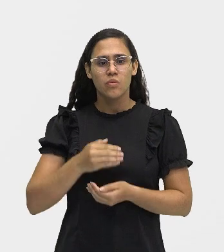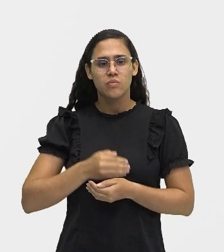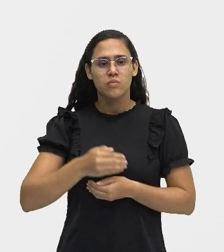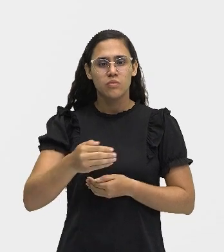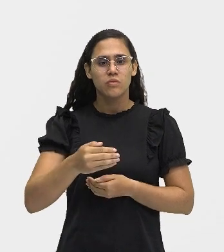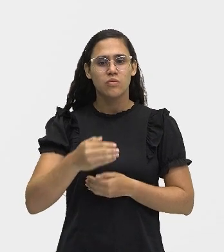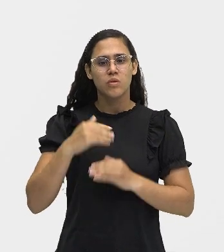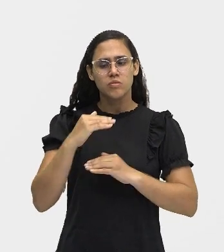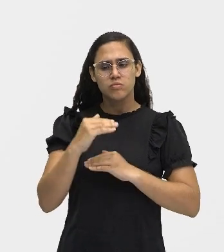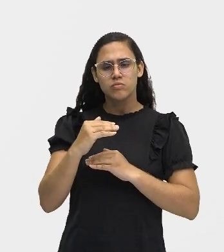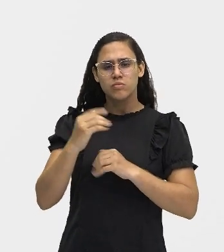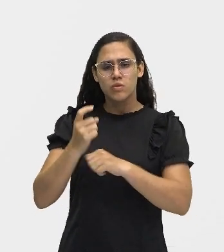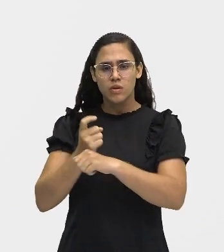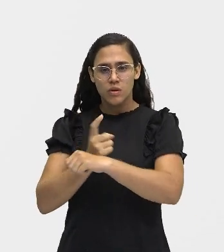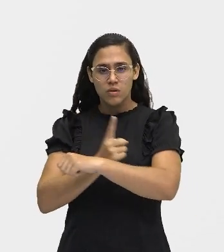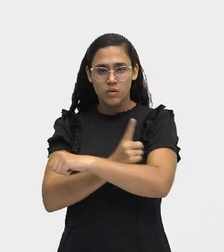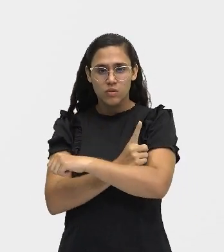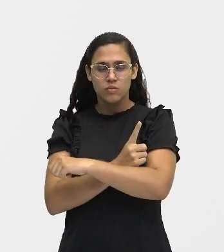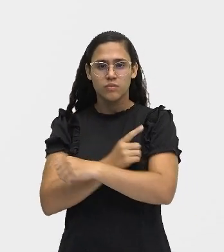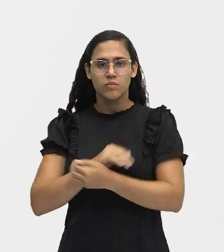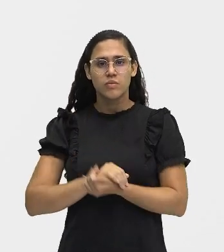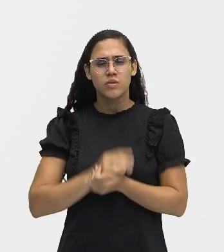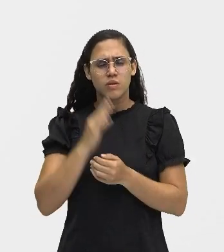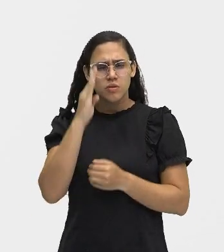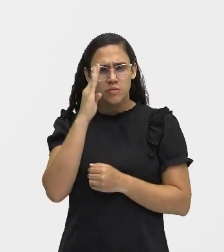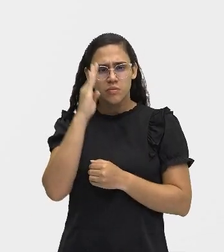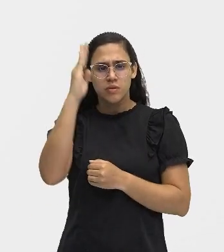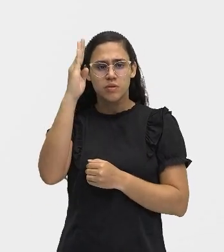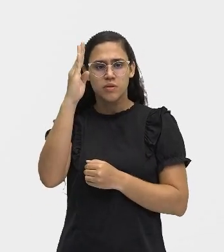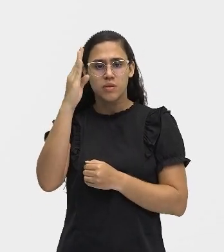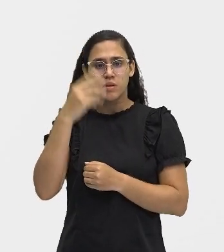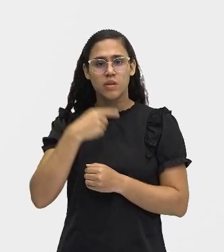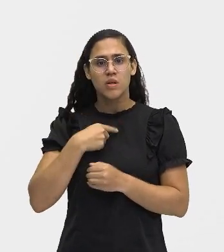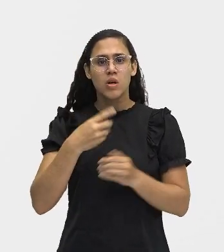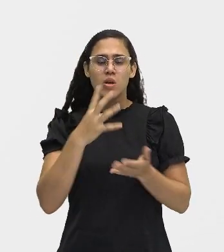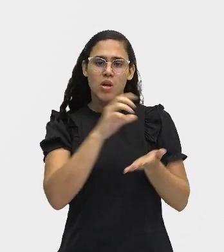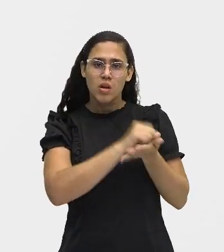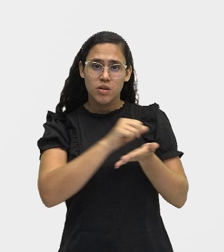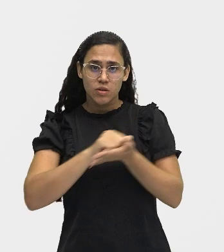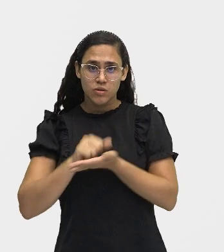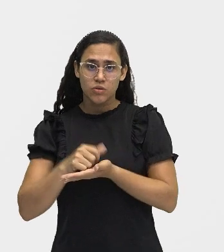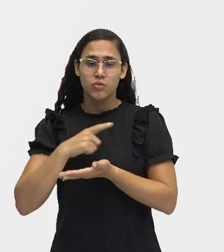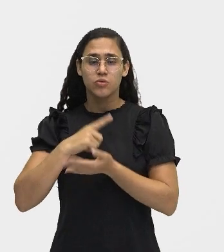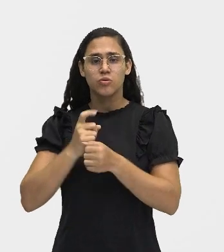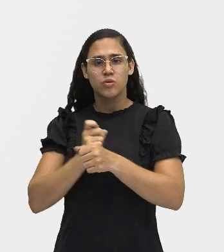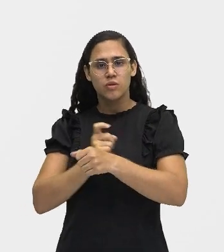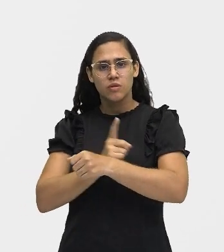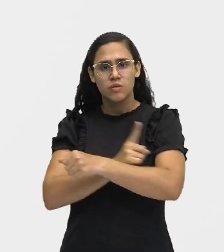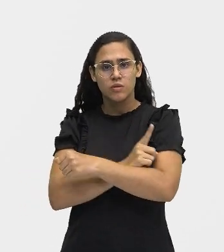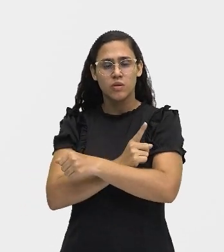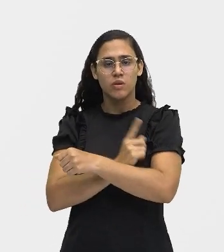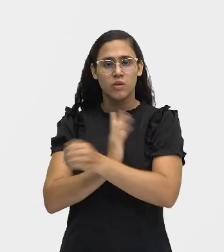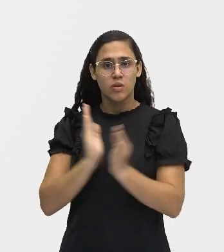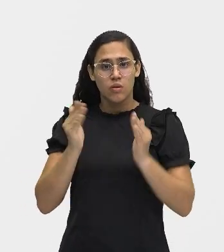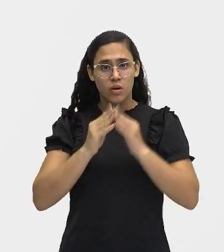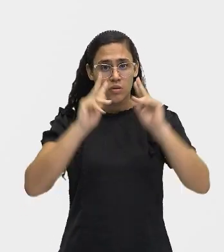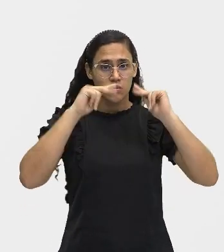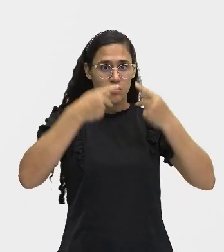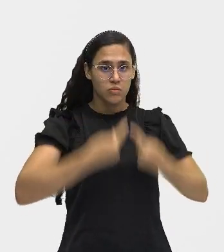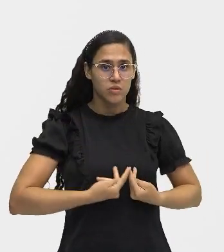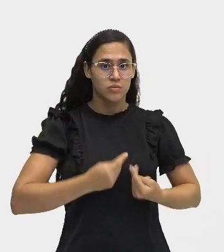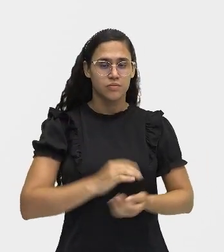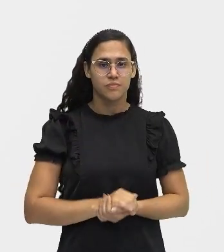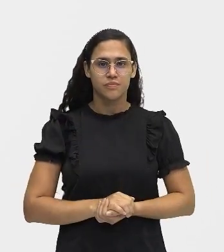aí com a evolução, tá? E a gente tem as principais evidências e registros da evolução da espécie humana, tá?